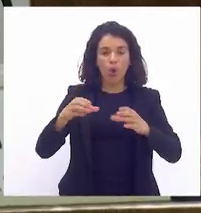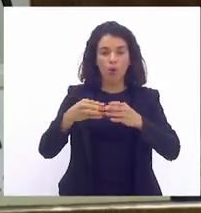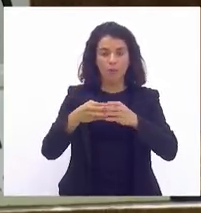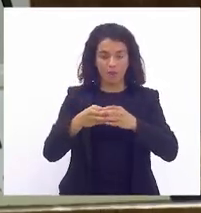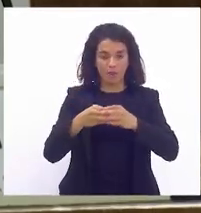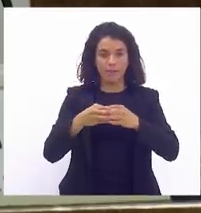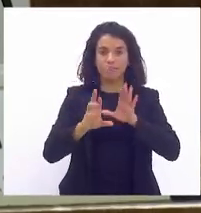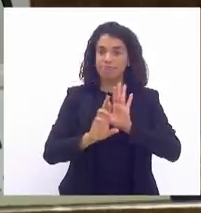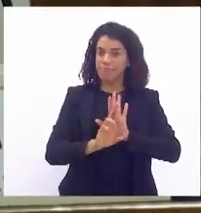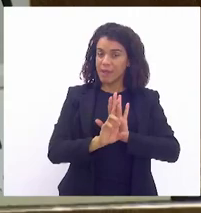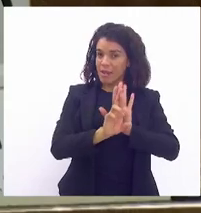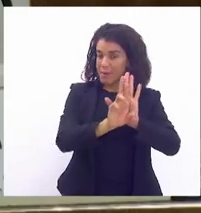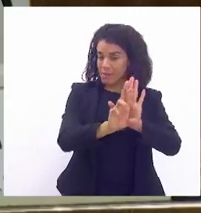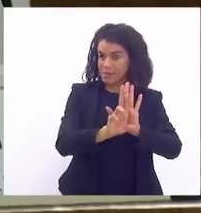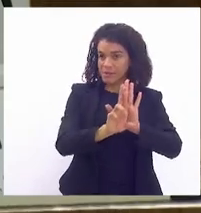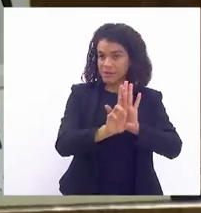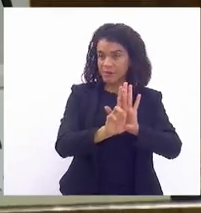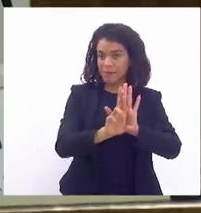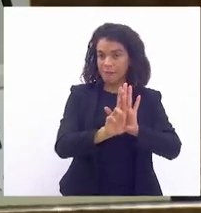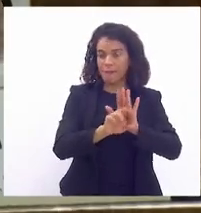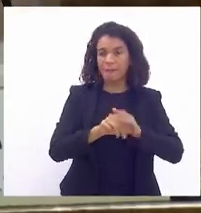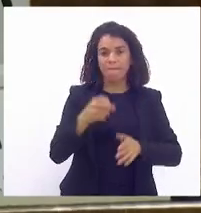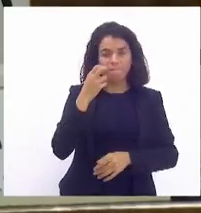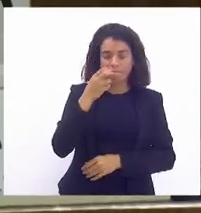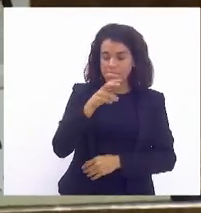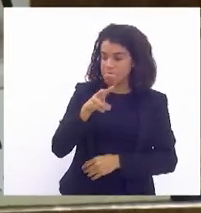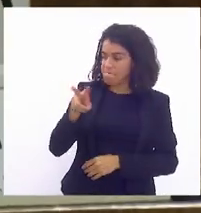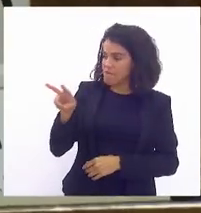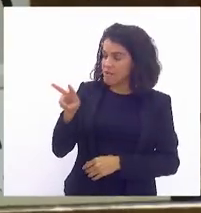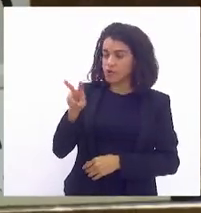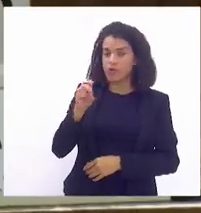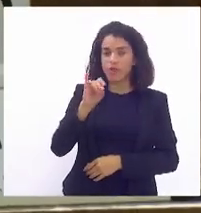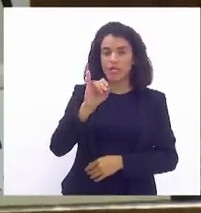representante. Vejo o INEA,